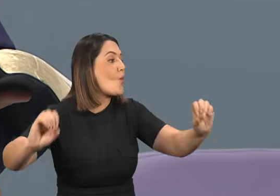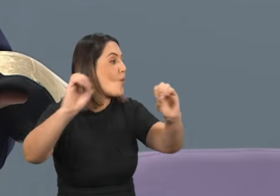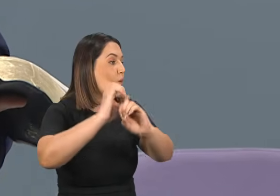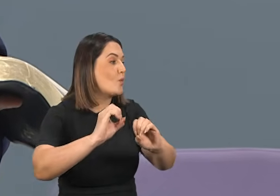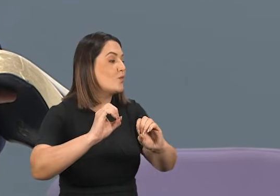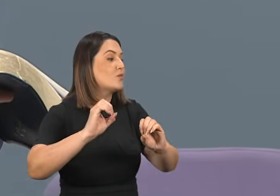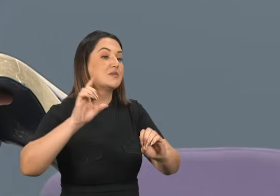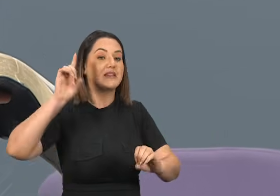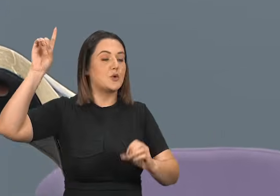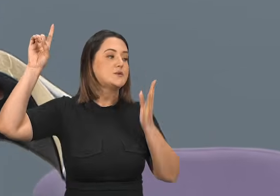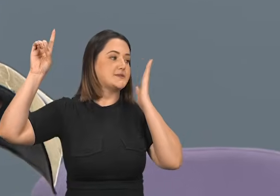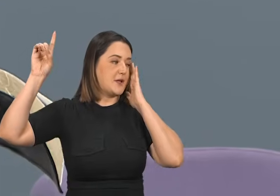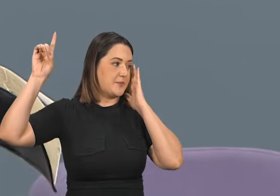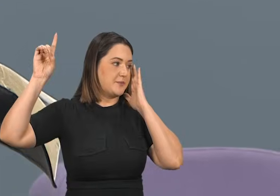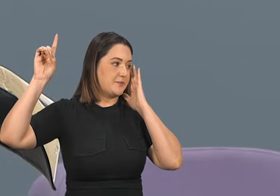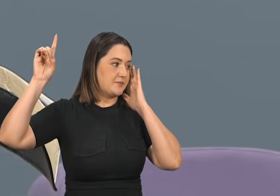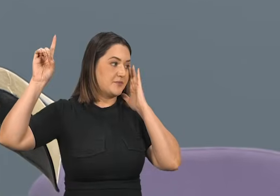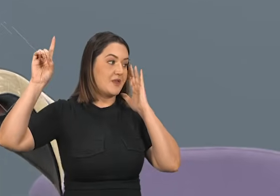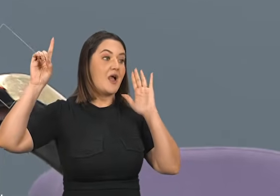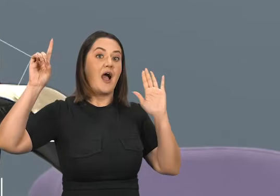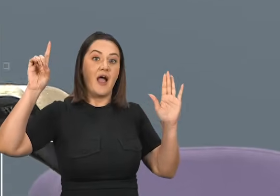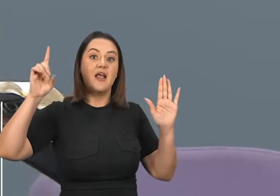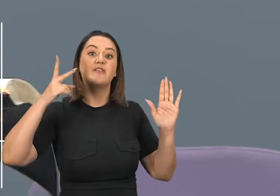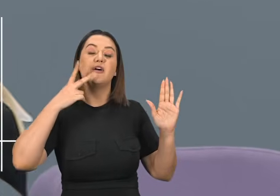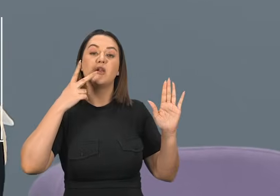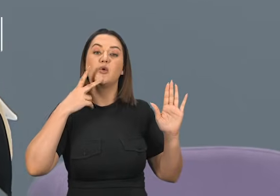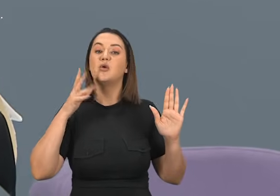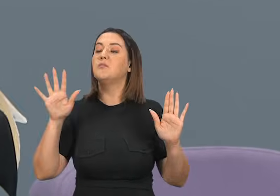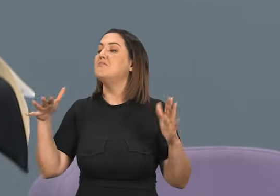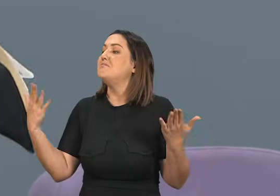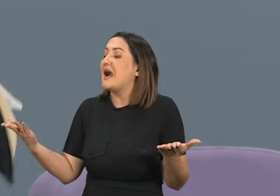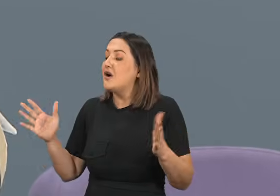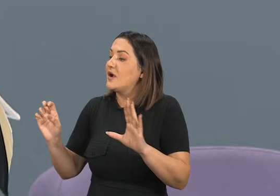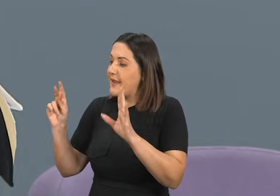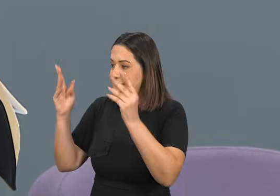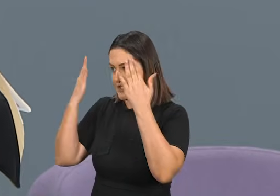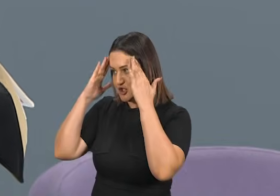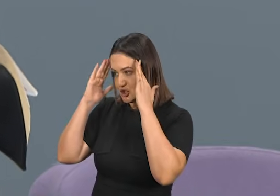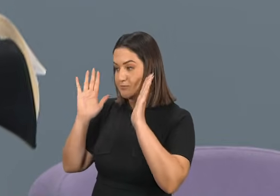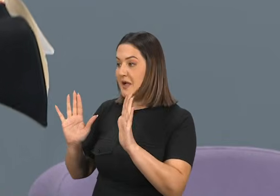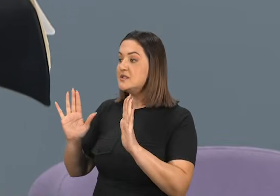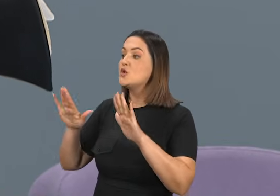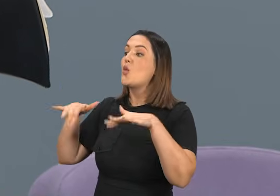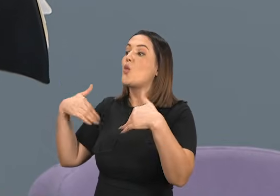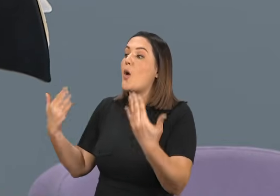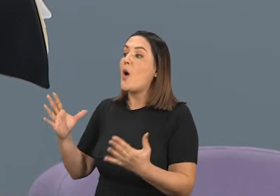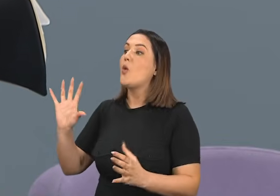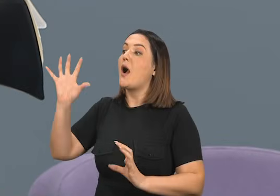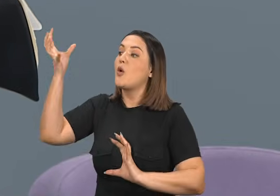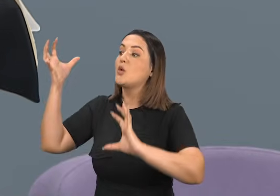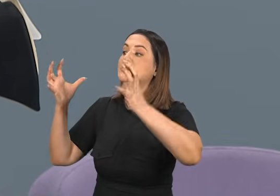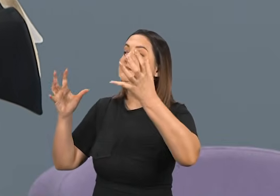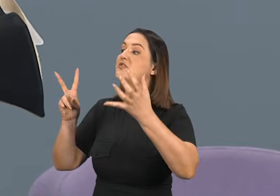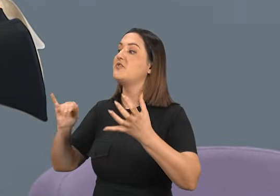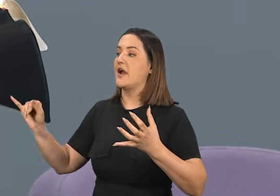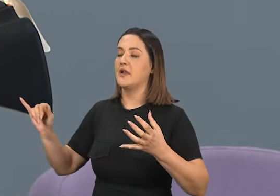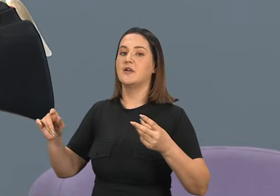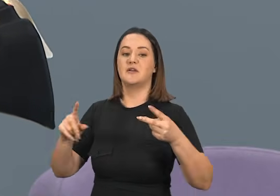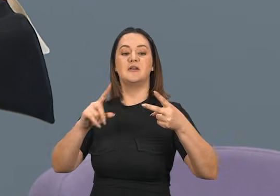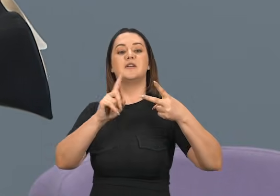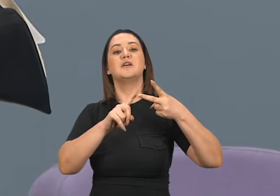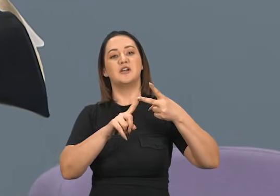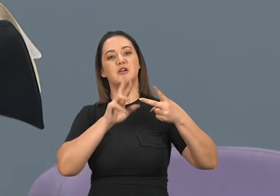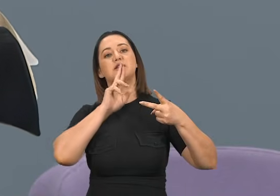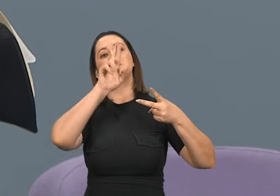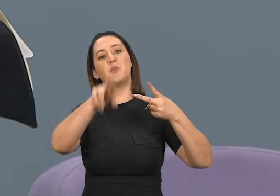haverá da tua vinda e do fim do mundo? Aí quando eles perguntam que sinal, aí Jesus continua em Mateus 24, dando